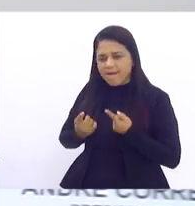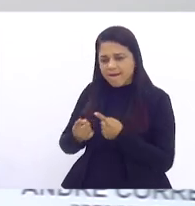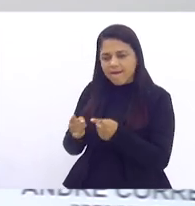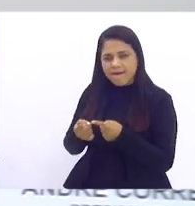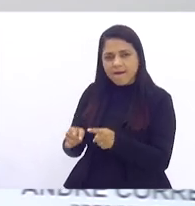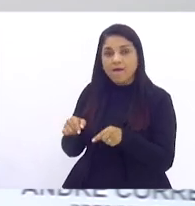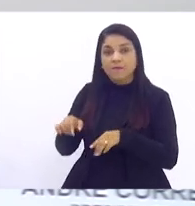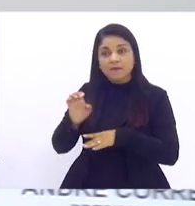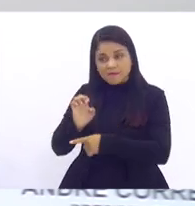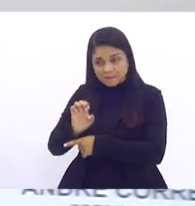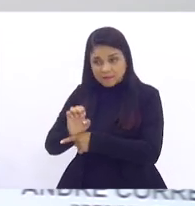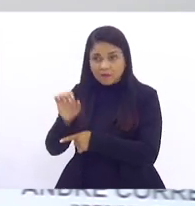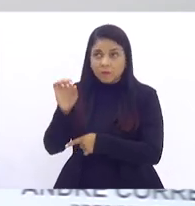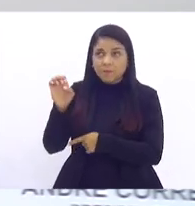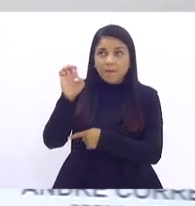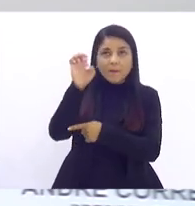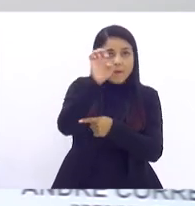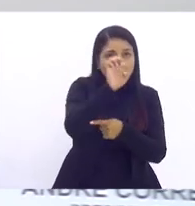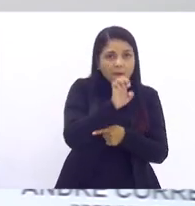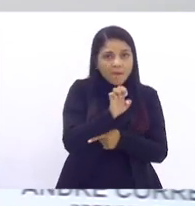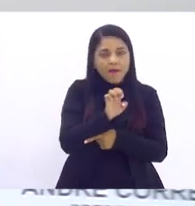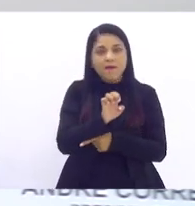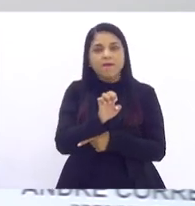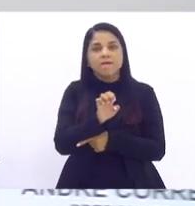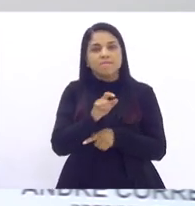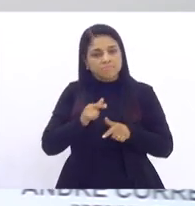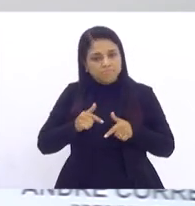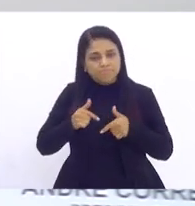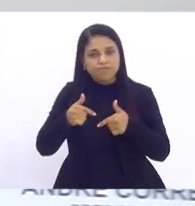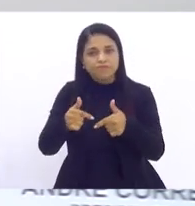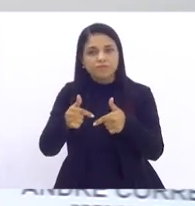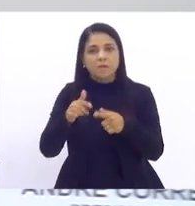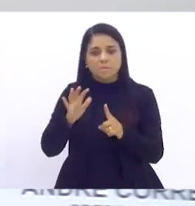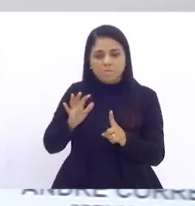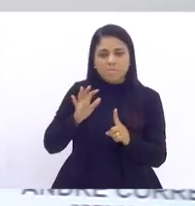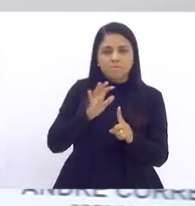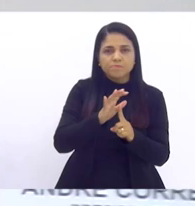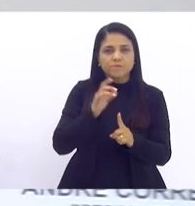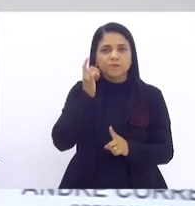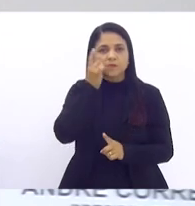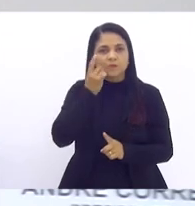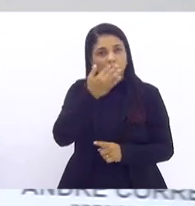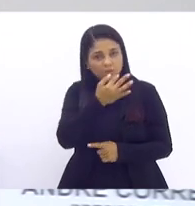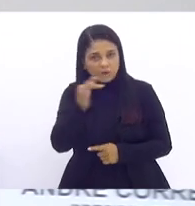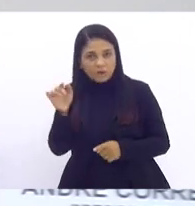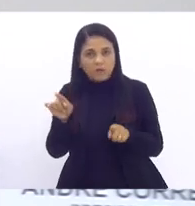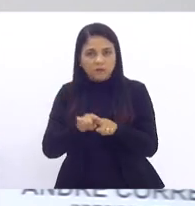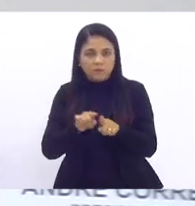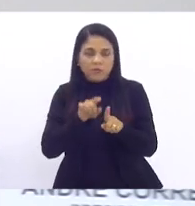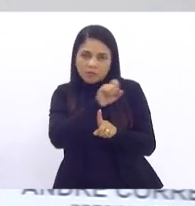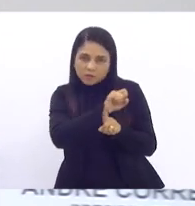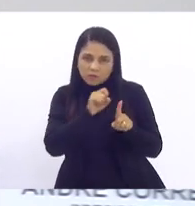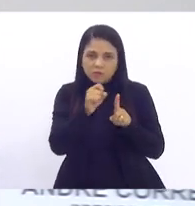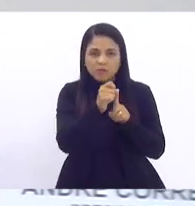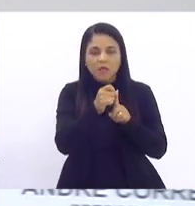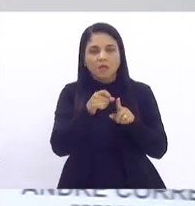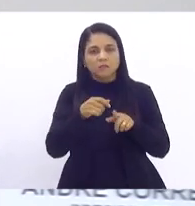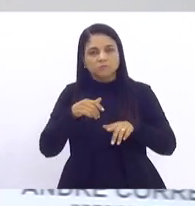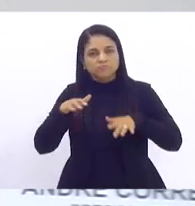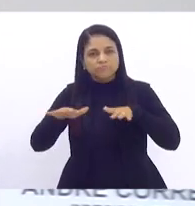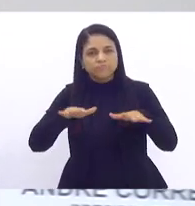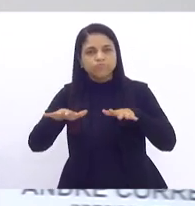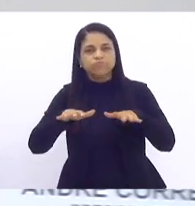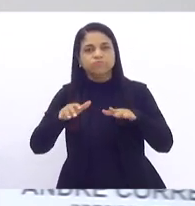se mobilizar nos estados e pressionar inclusive não só os seus deputados federais mas a própria sociedade como todos se mobilizando